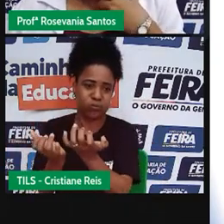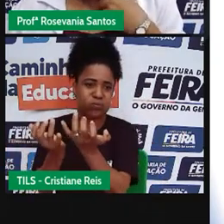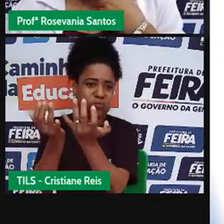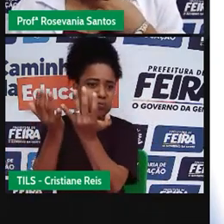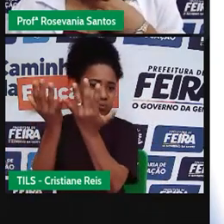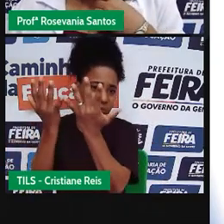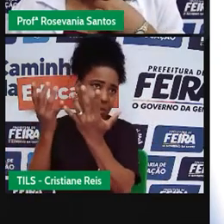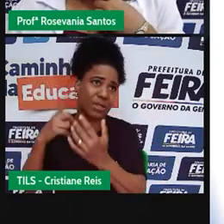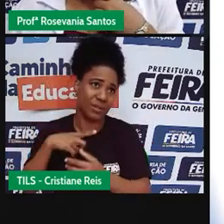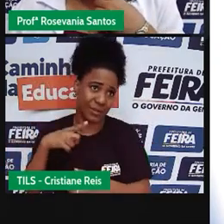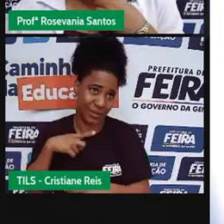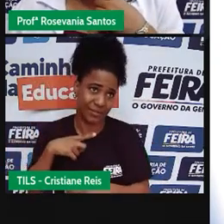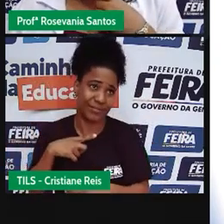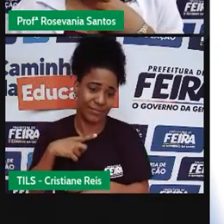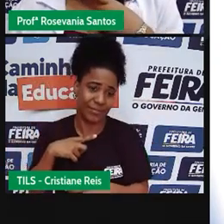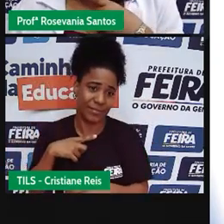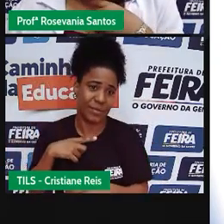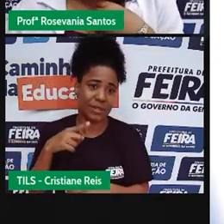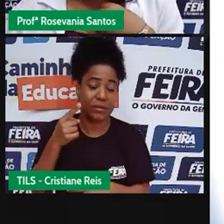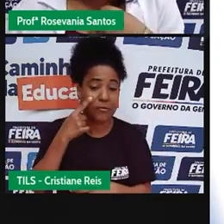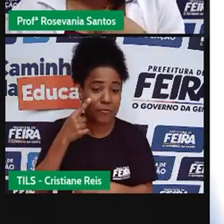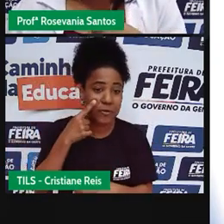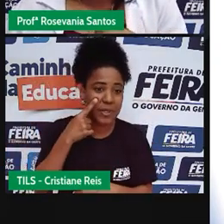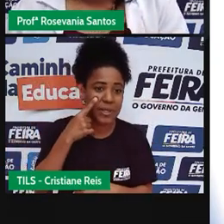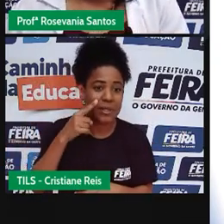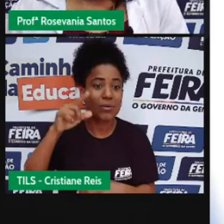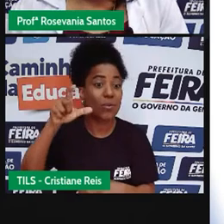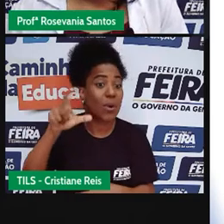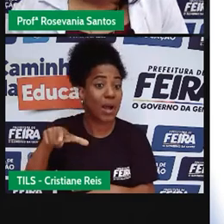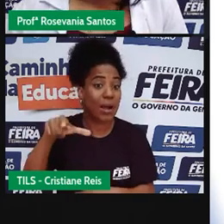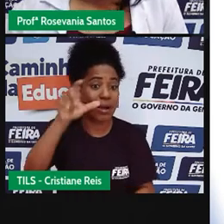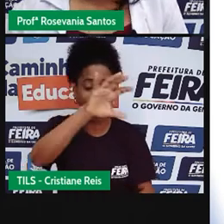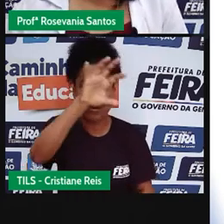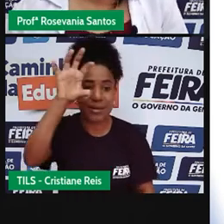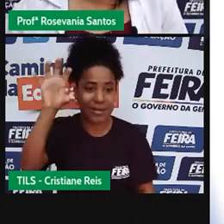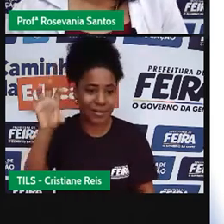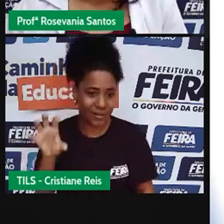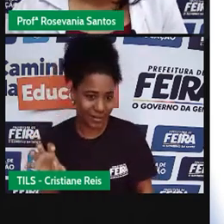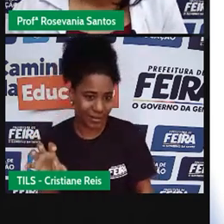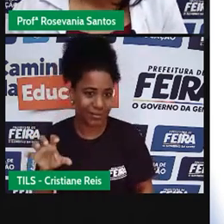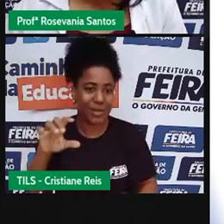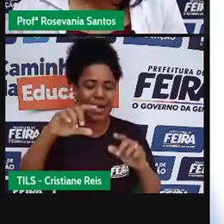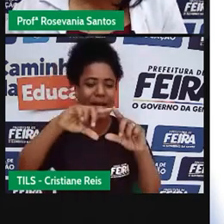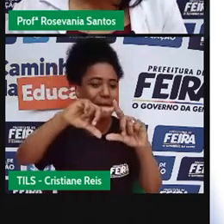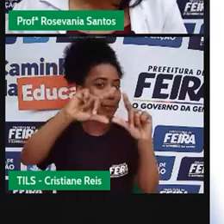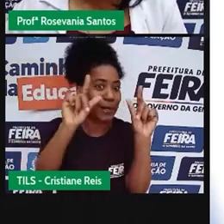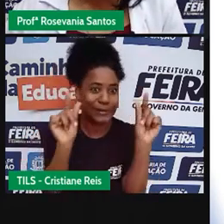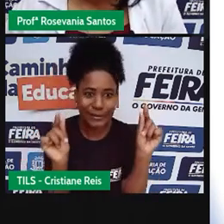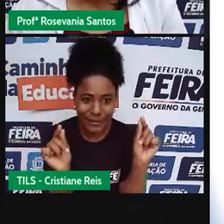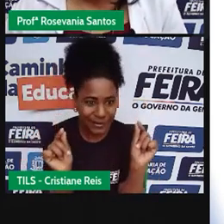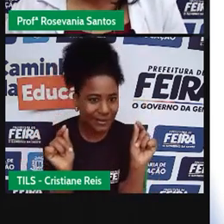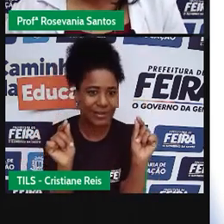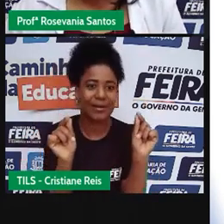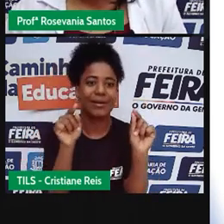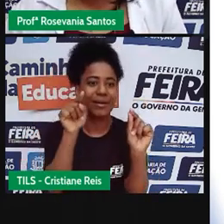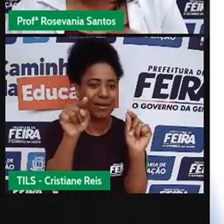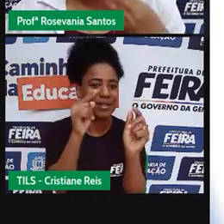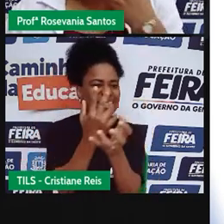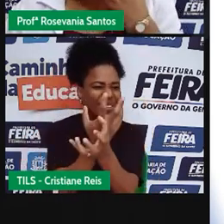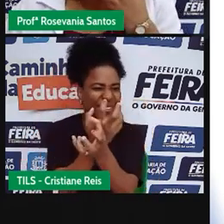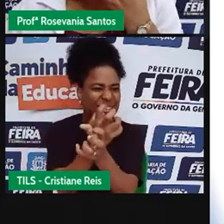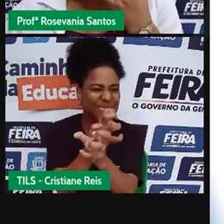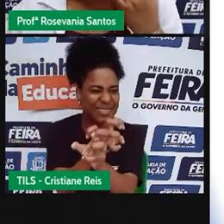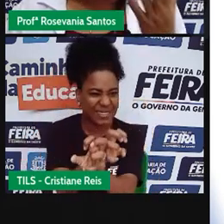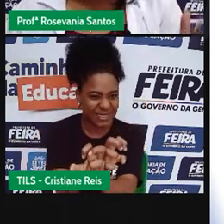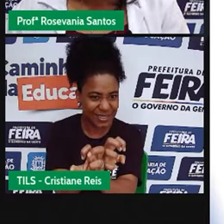poder adentrar. Por isso a gente vai ter até aqui uma região mais seca. Quem já foi em Brasília e tudo aqui nessa região, percebe que às vezes as